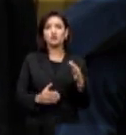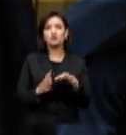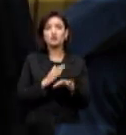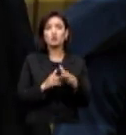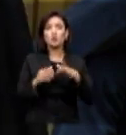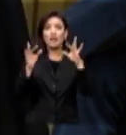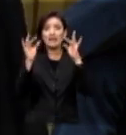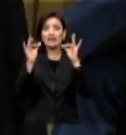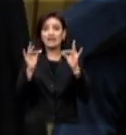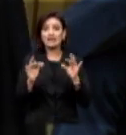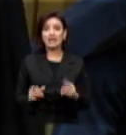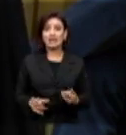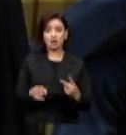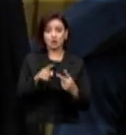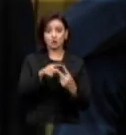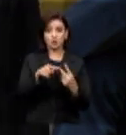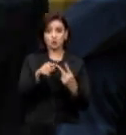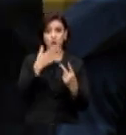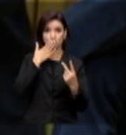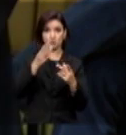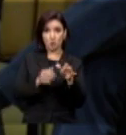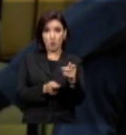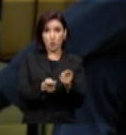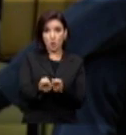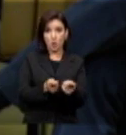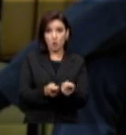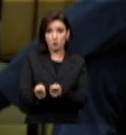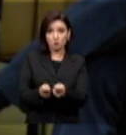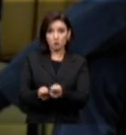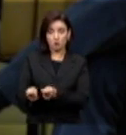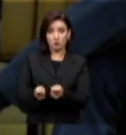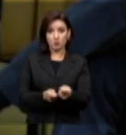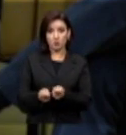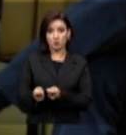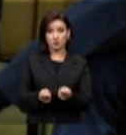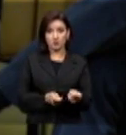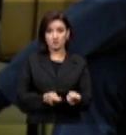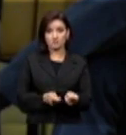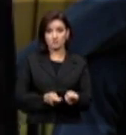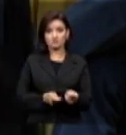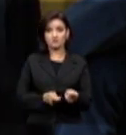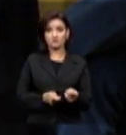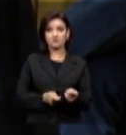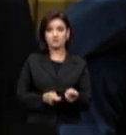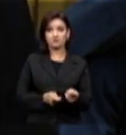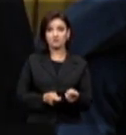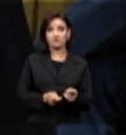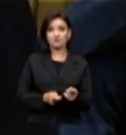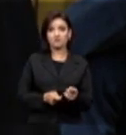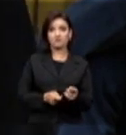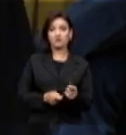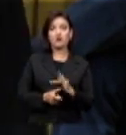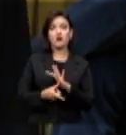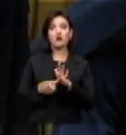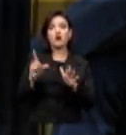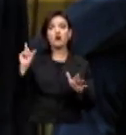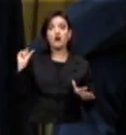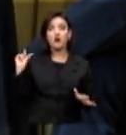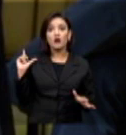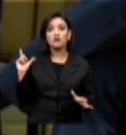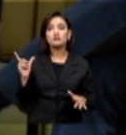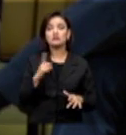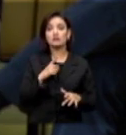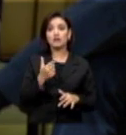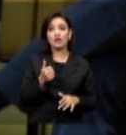considerações, 2 tipos de controle, considerações sobre as questões jurídicas, controle prévio da Advocacia Geral da União quanto à